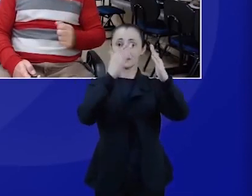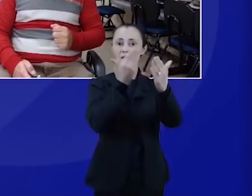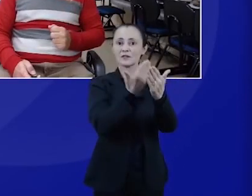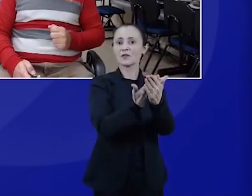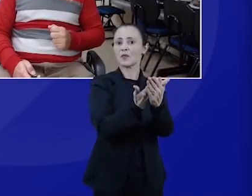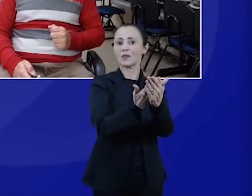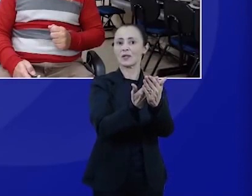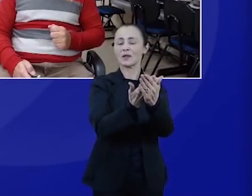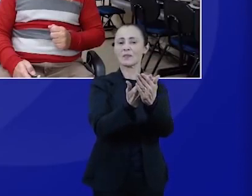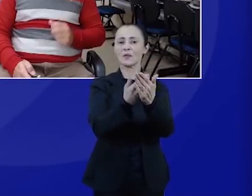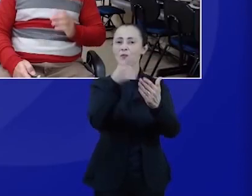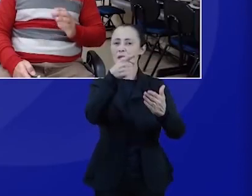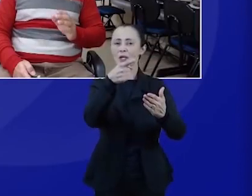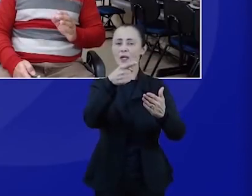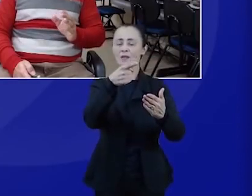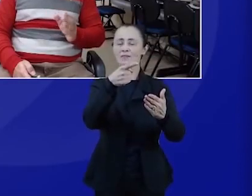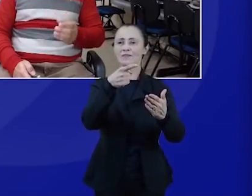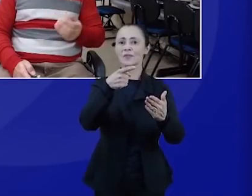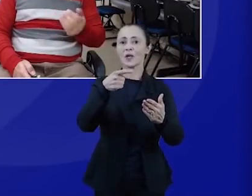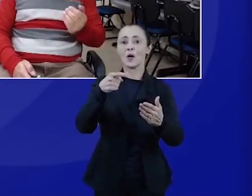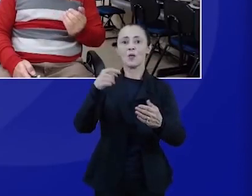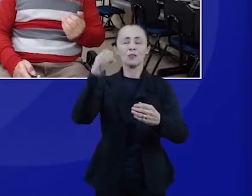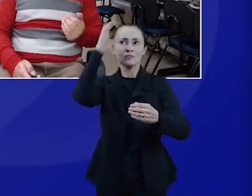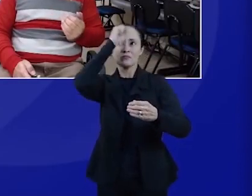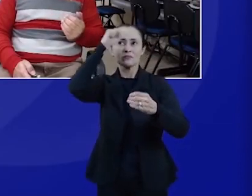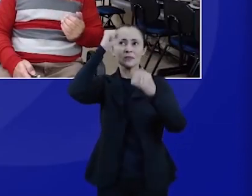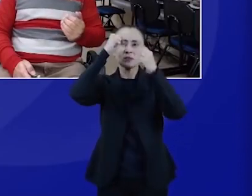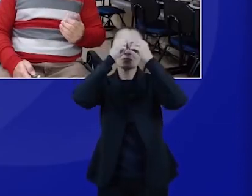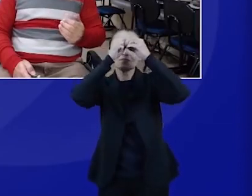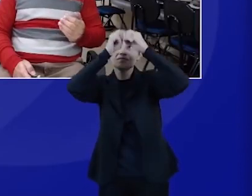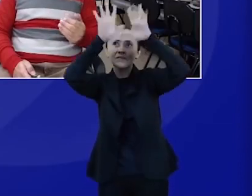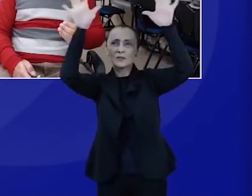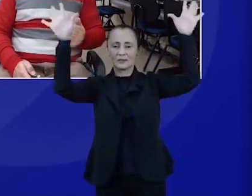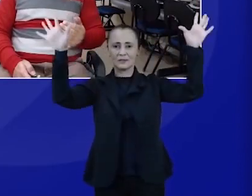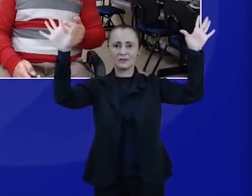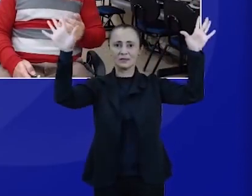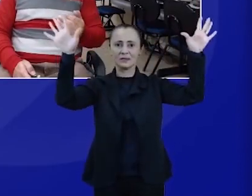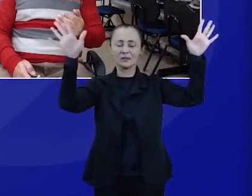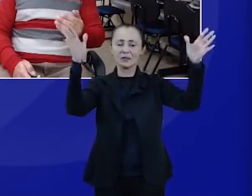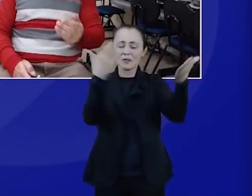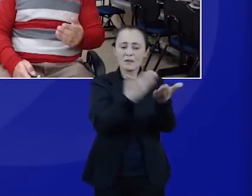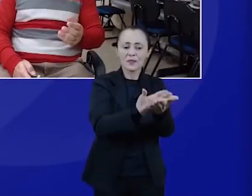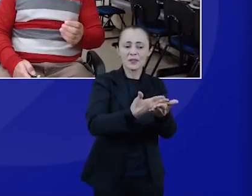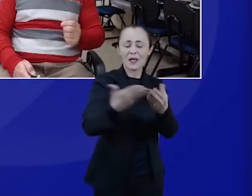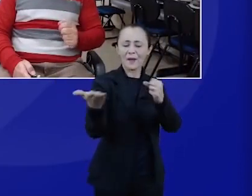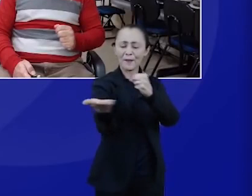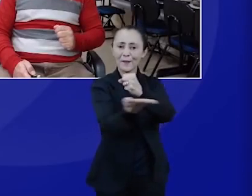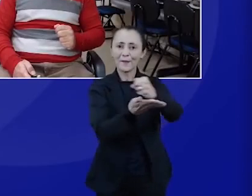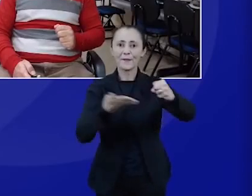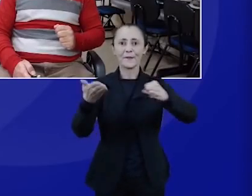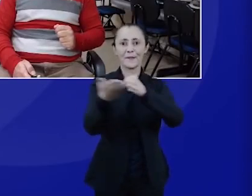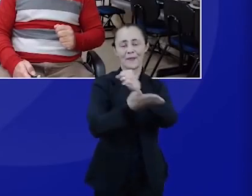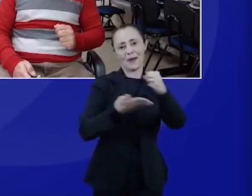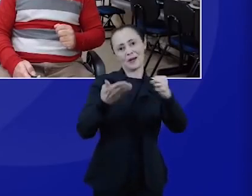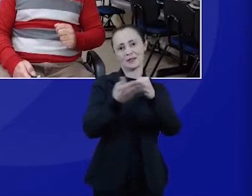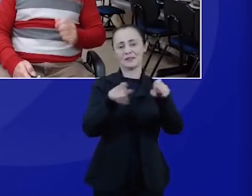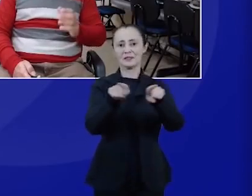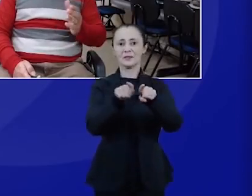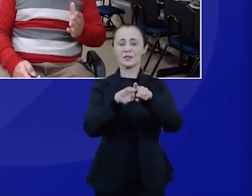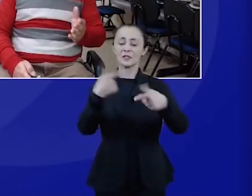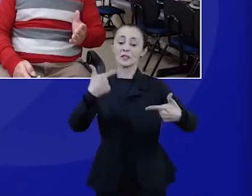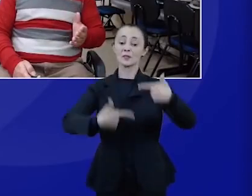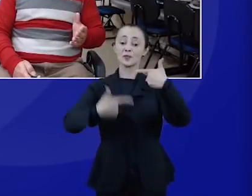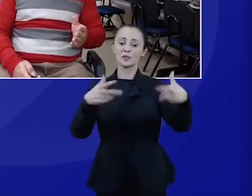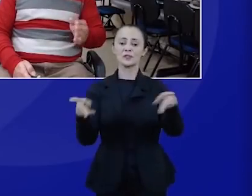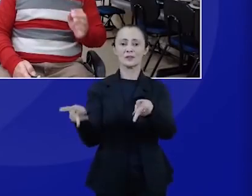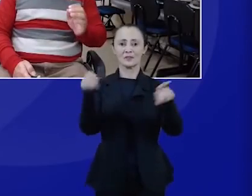produzir conhecimento. Além disso, esse princípio é a base para a definição de políticas públicas. E